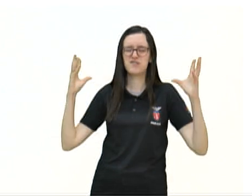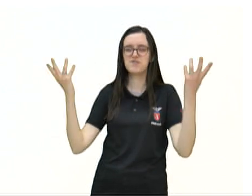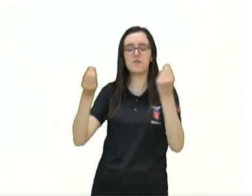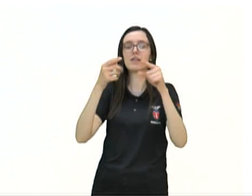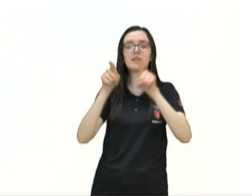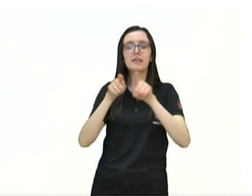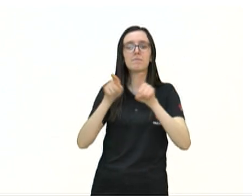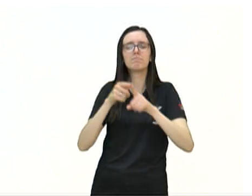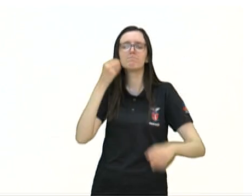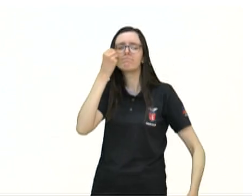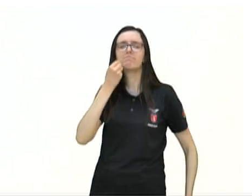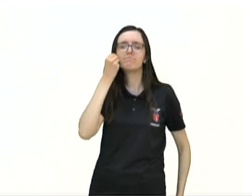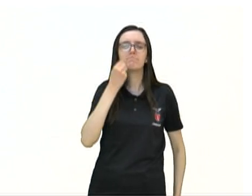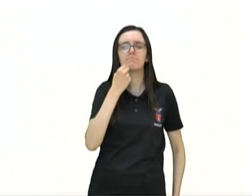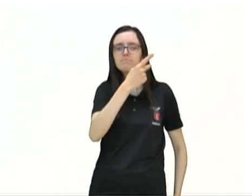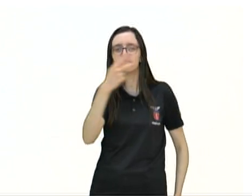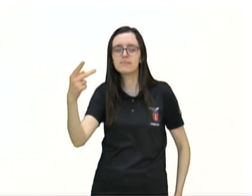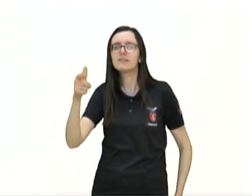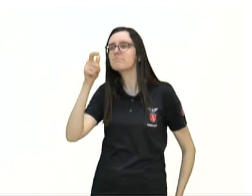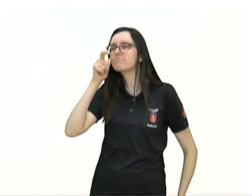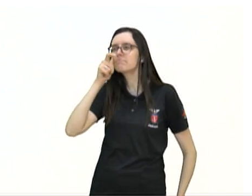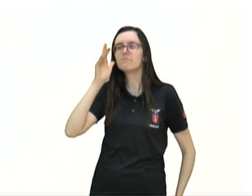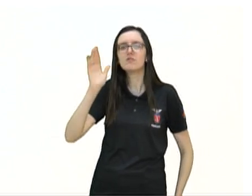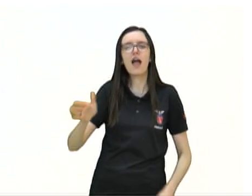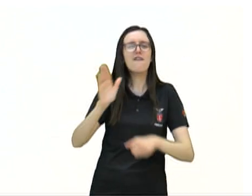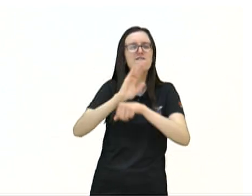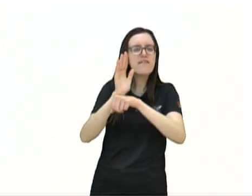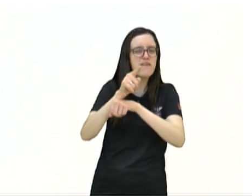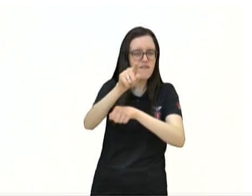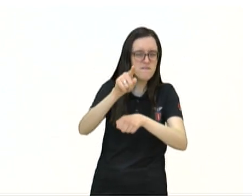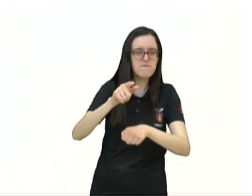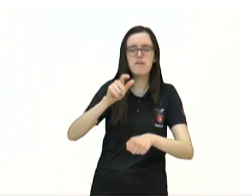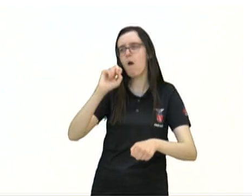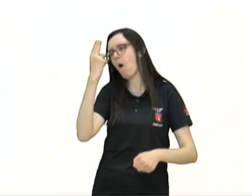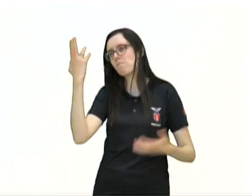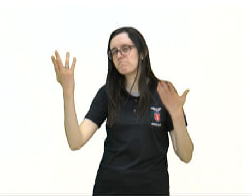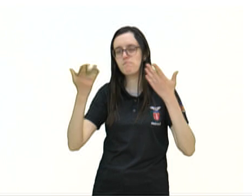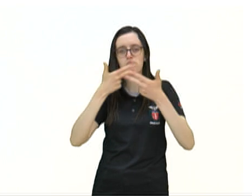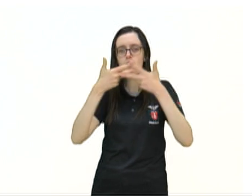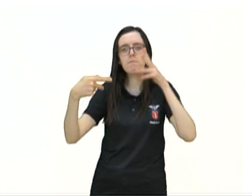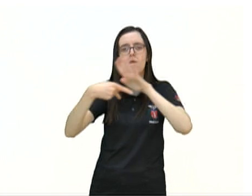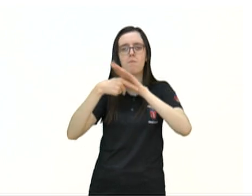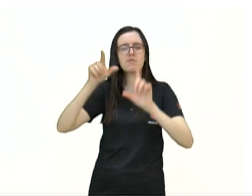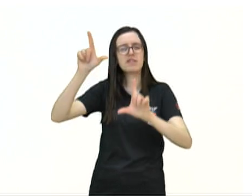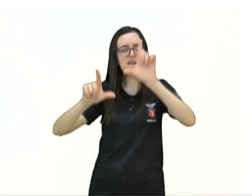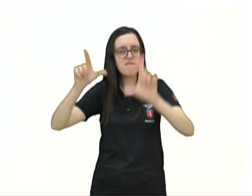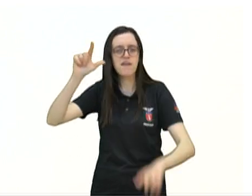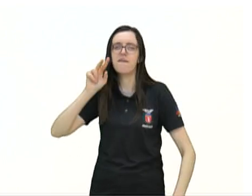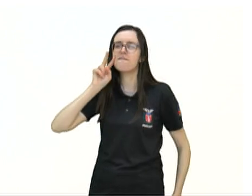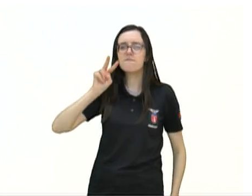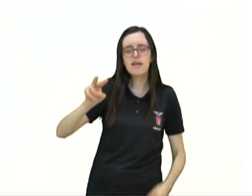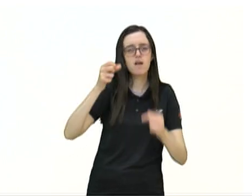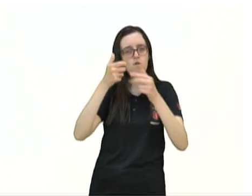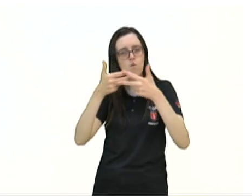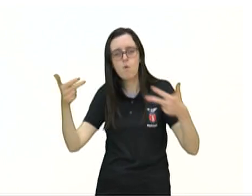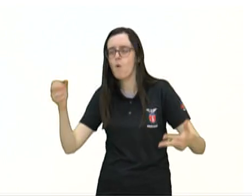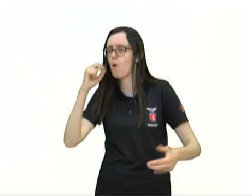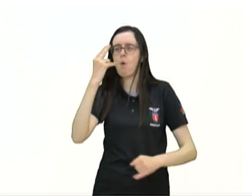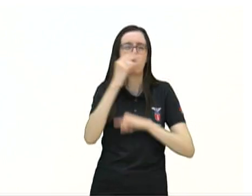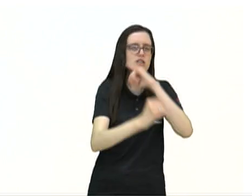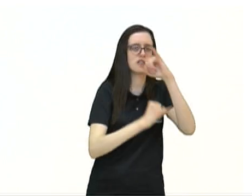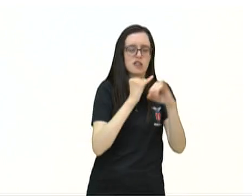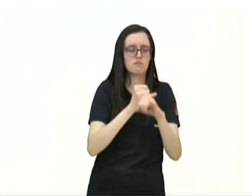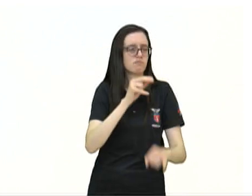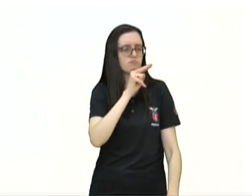suas experiências fílmicas, aquilo que você já viu no filme, ou midiáticas, aquilo que você já viu na TV, aquilo que você já viu na